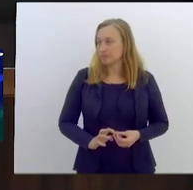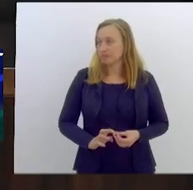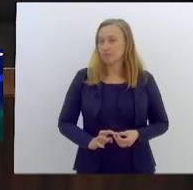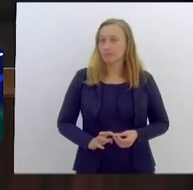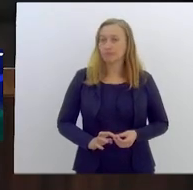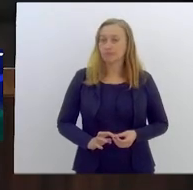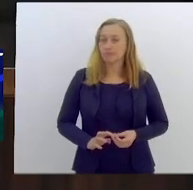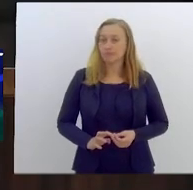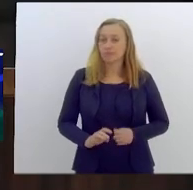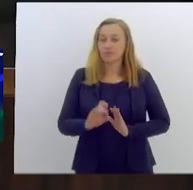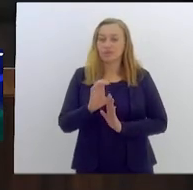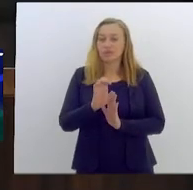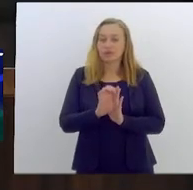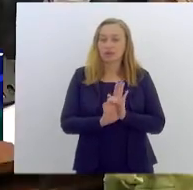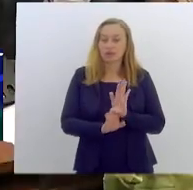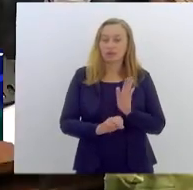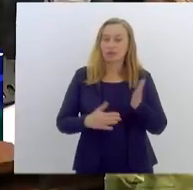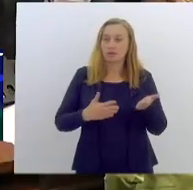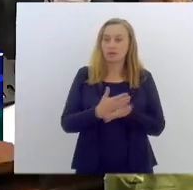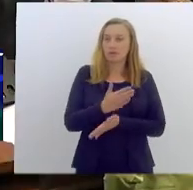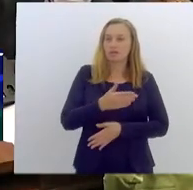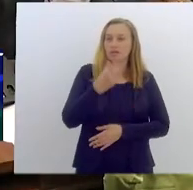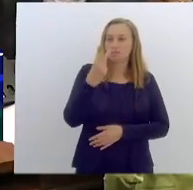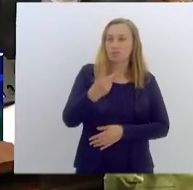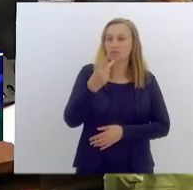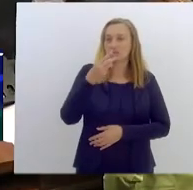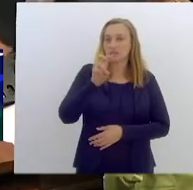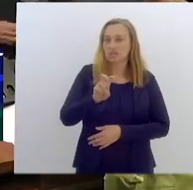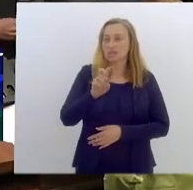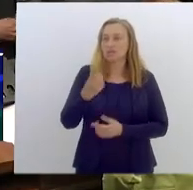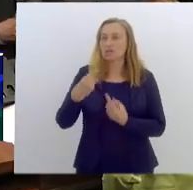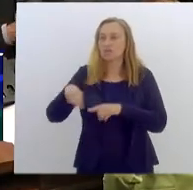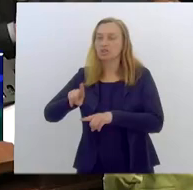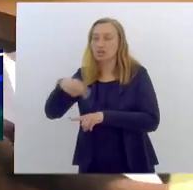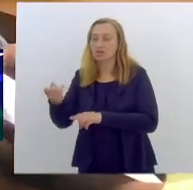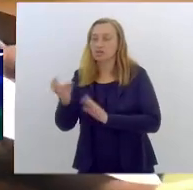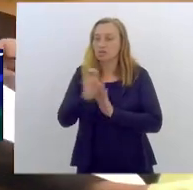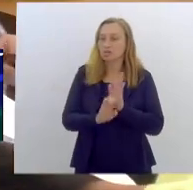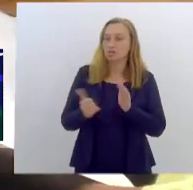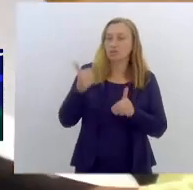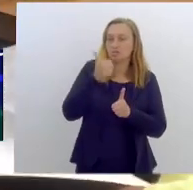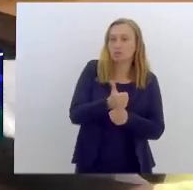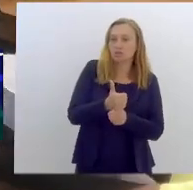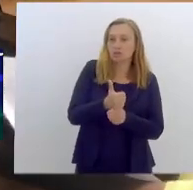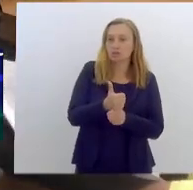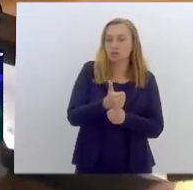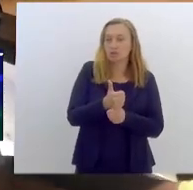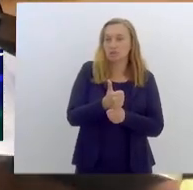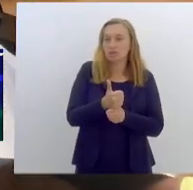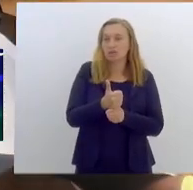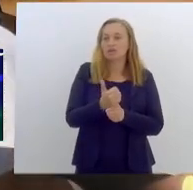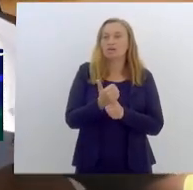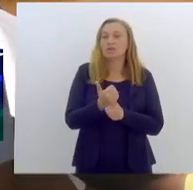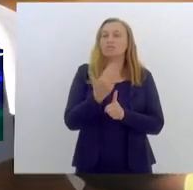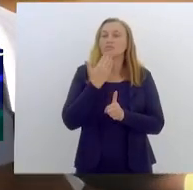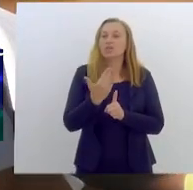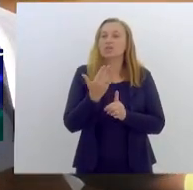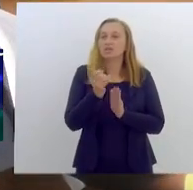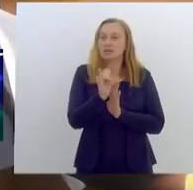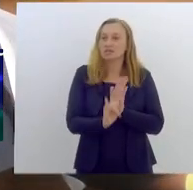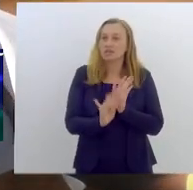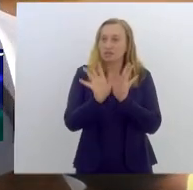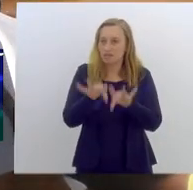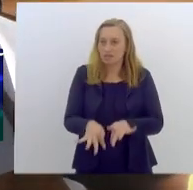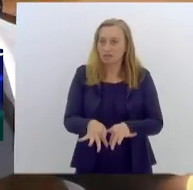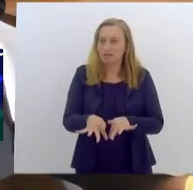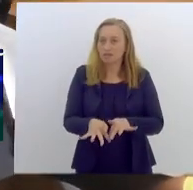Favoráveis emendas 2 e 5, contra as demais emendas, concluindo por substitutivo. E vou pedir forma final